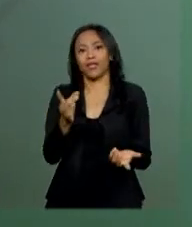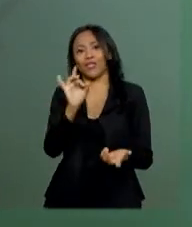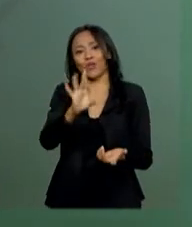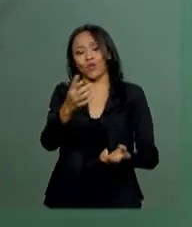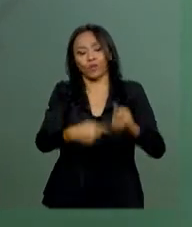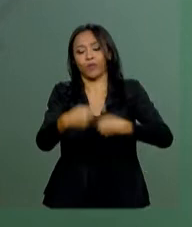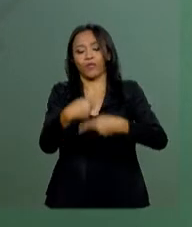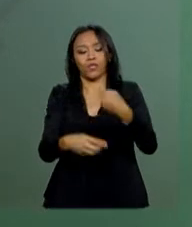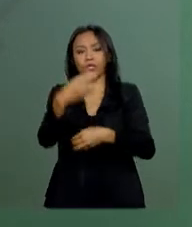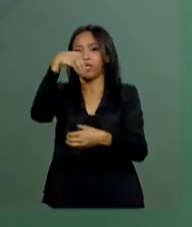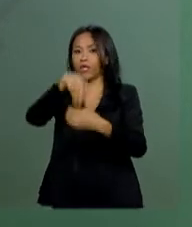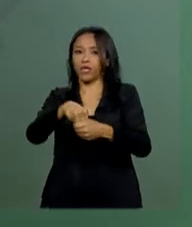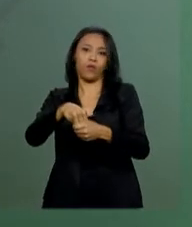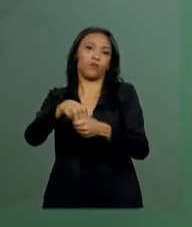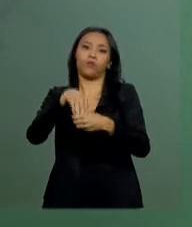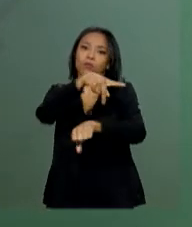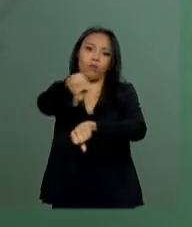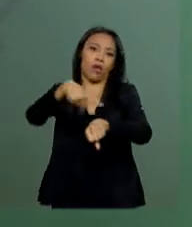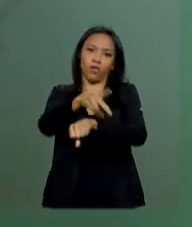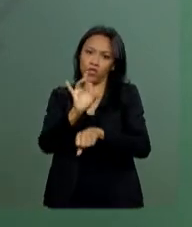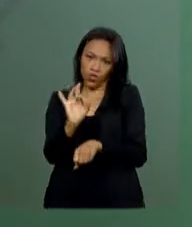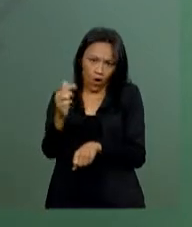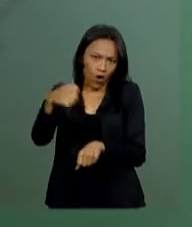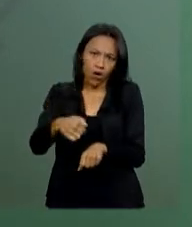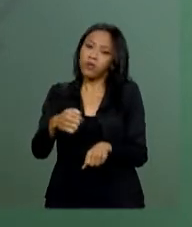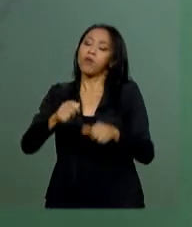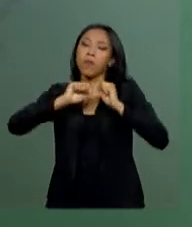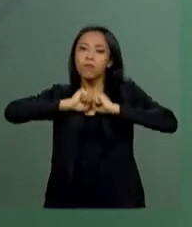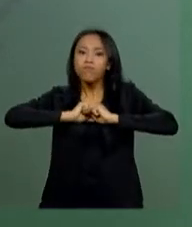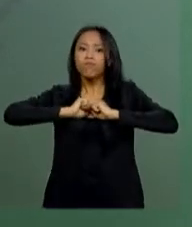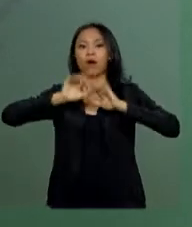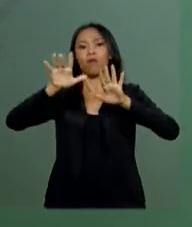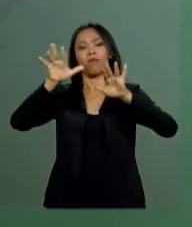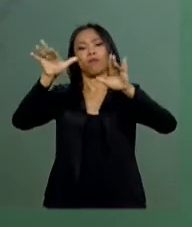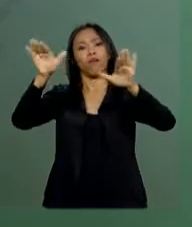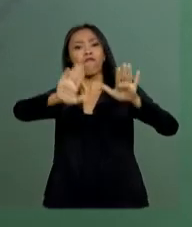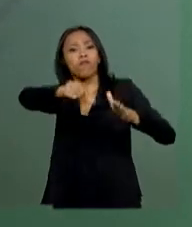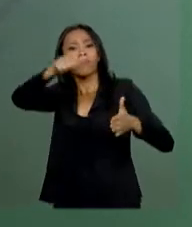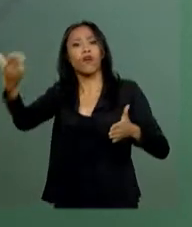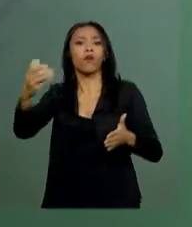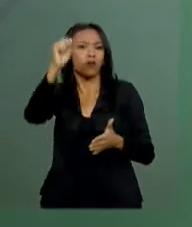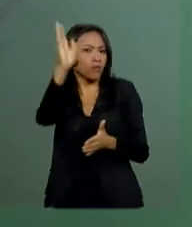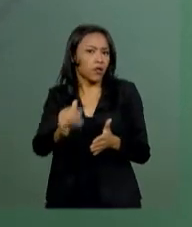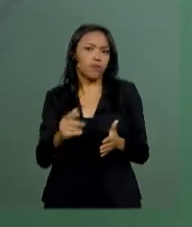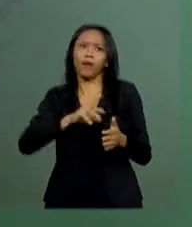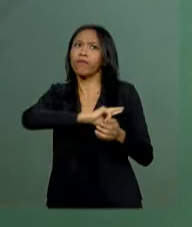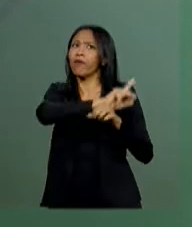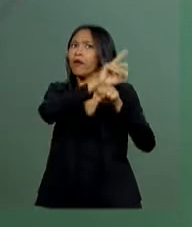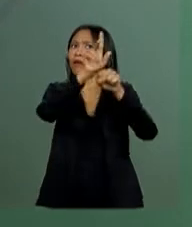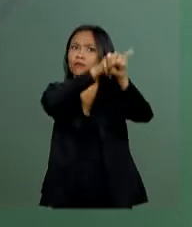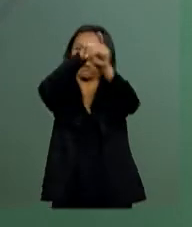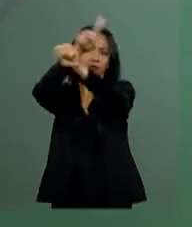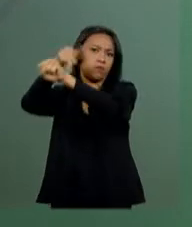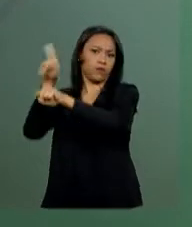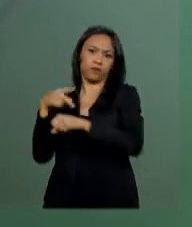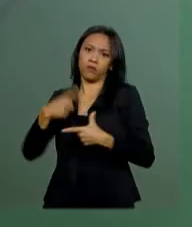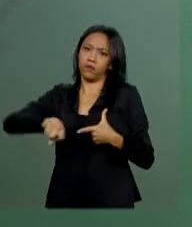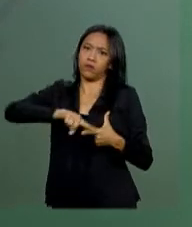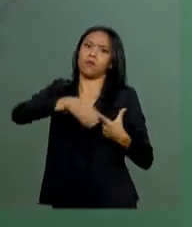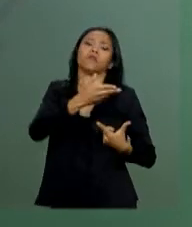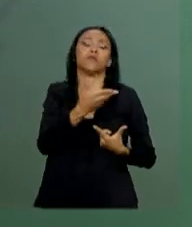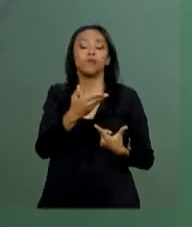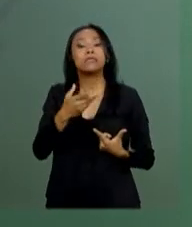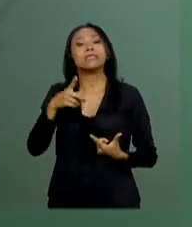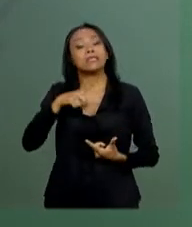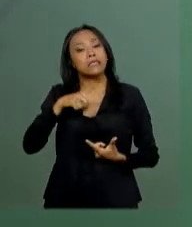política interna de um país, mas avançou pela fronteira de vários países e ameaça